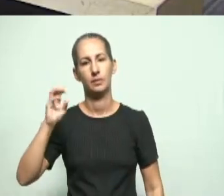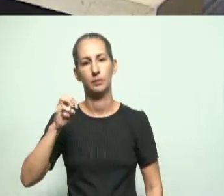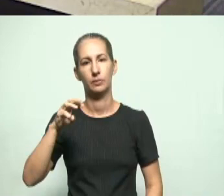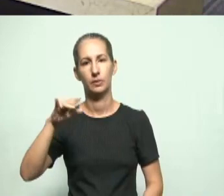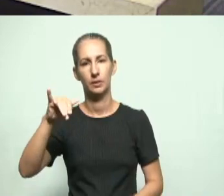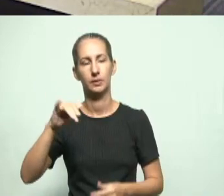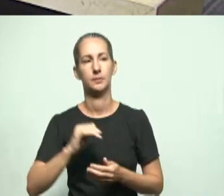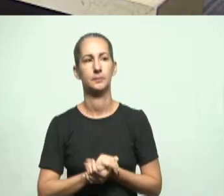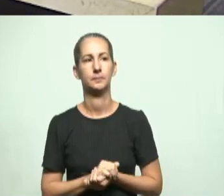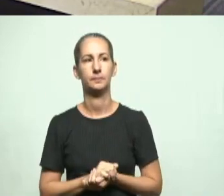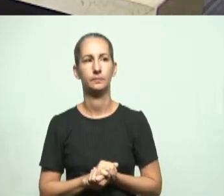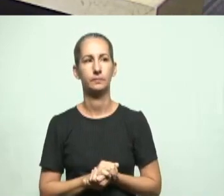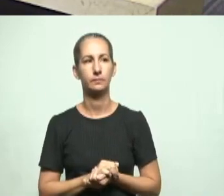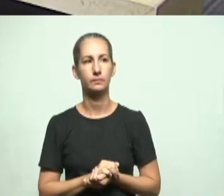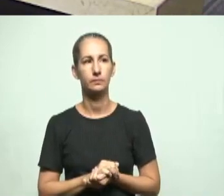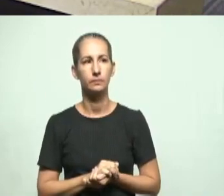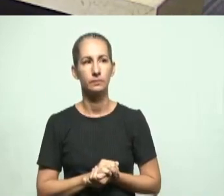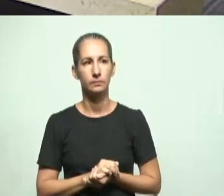Milclay Leite.